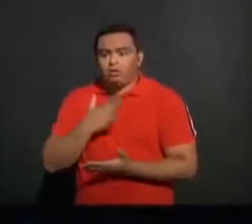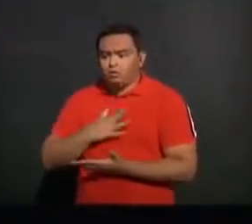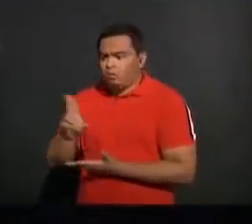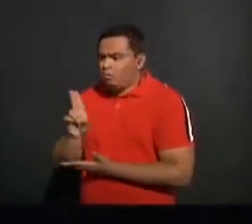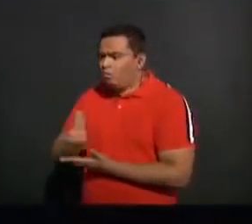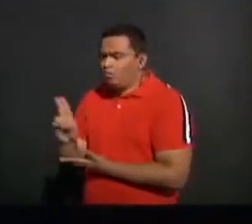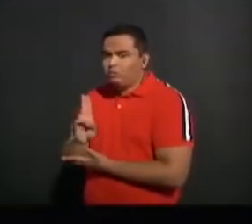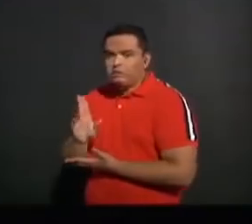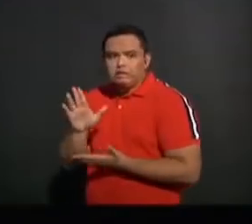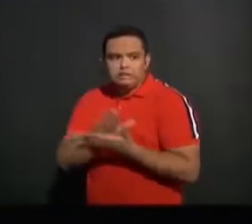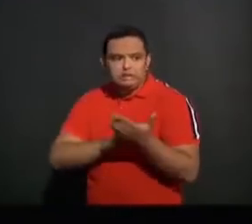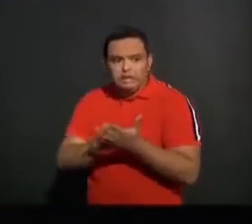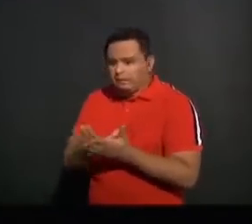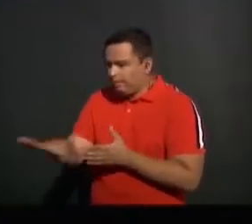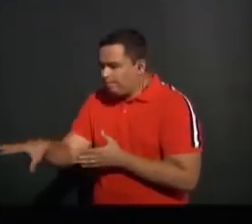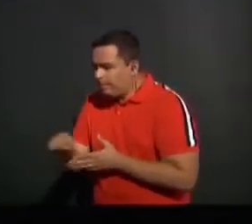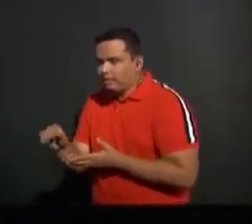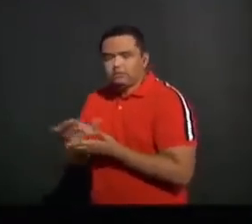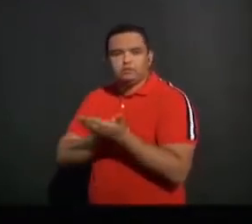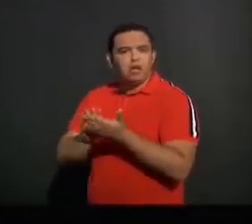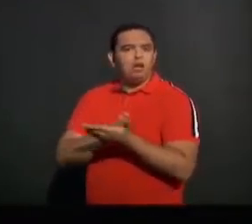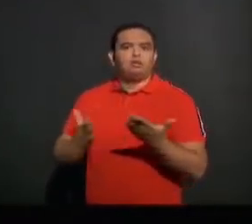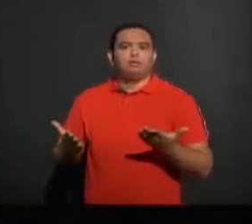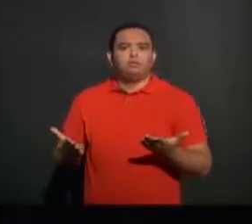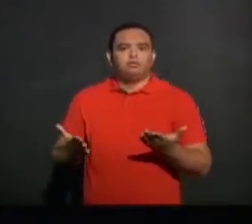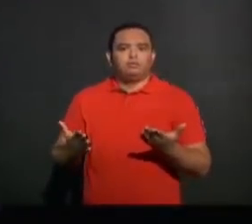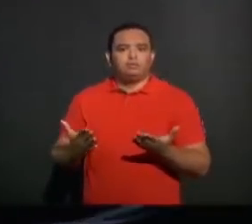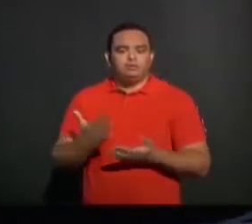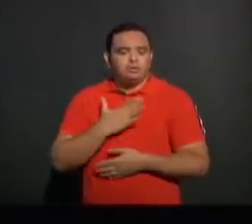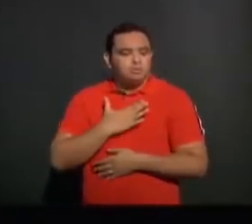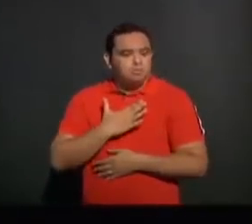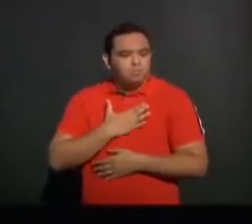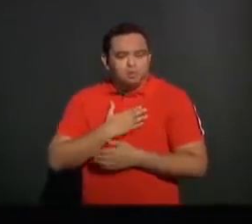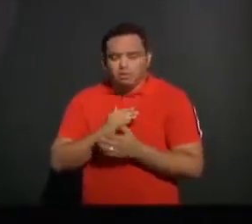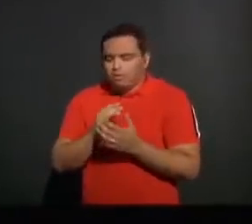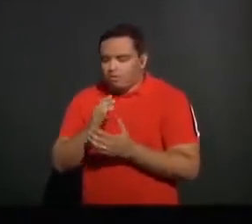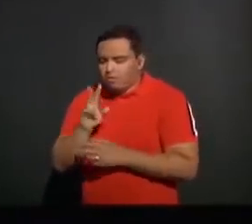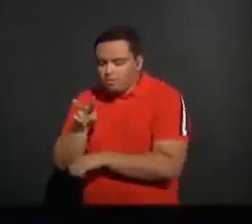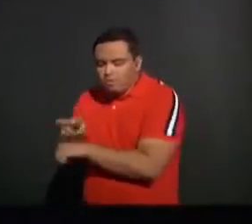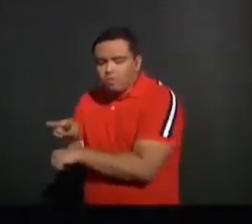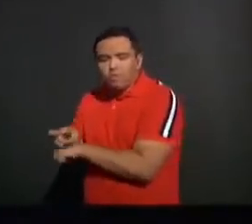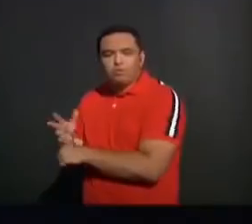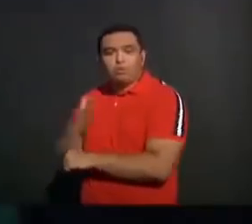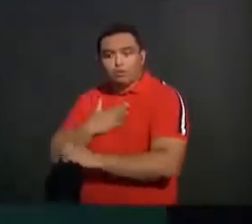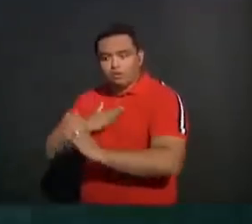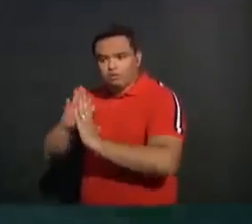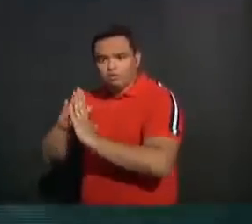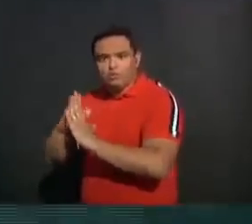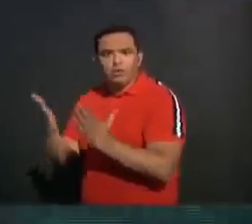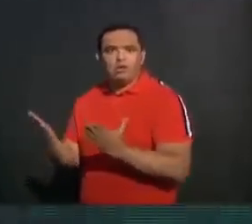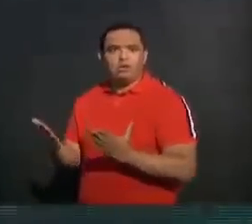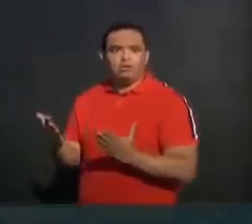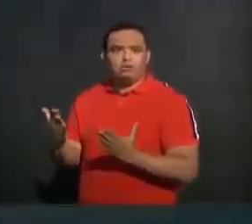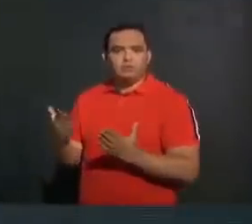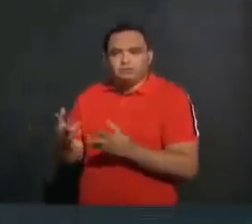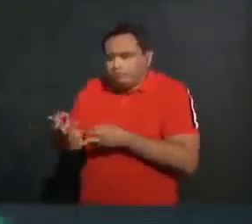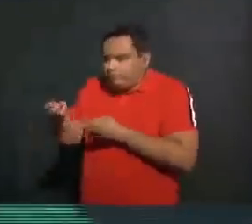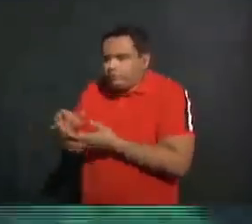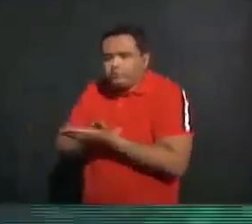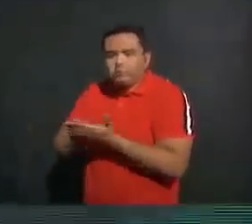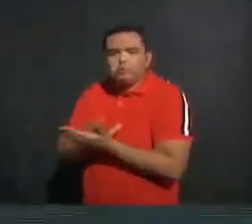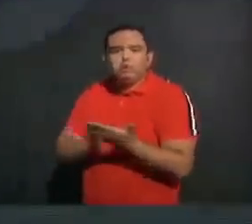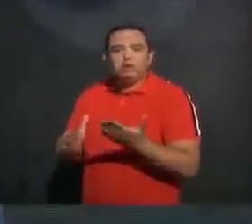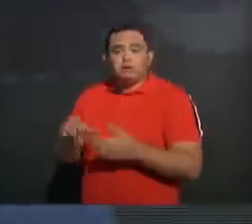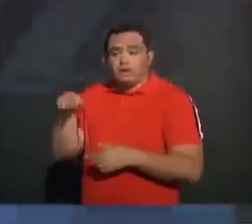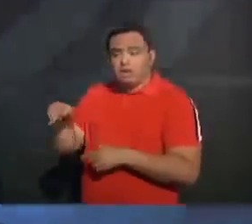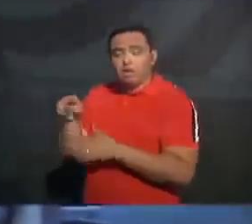Eu não deixo ninguém pegar nessa Bíblia, não deixo minha mulher olhar. Eu não tiro ela dentro de casa. Eu não mostro, eu não deixo ninguém perceber essa Bíblia.